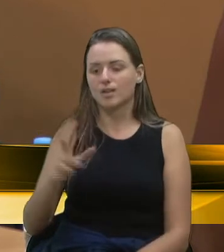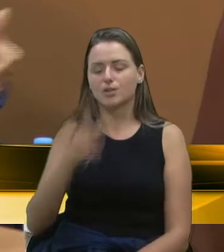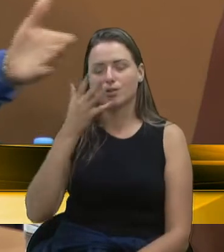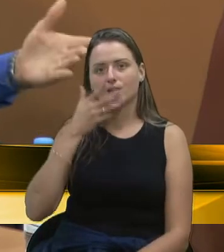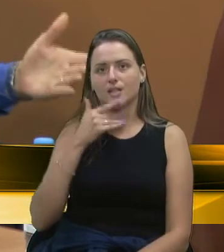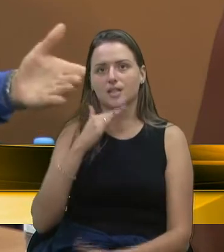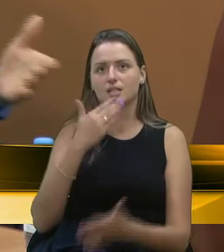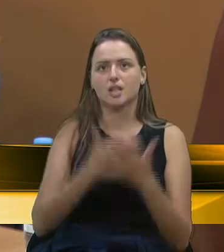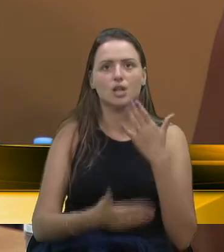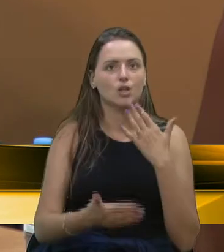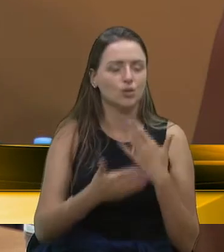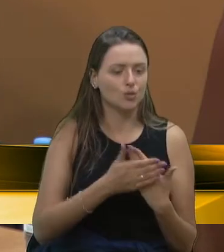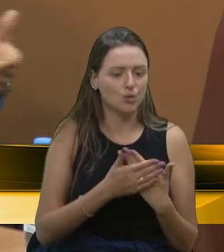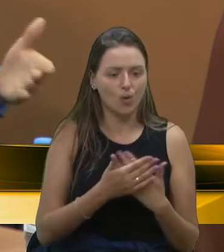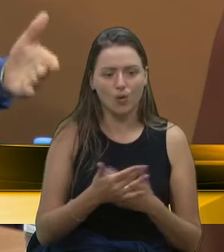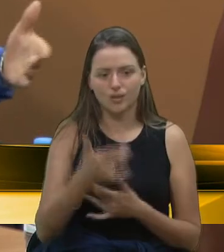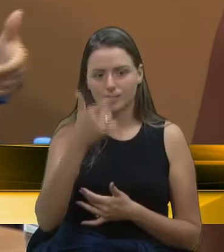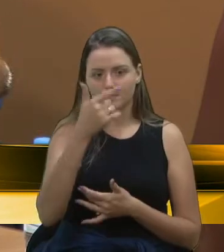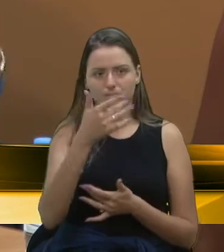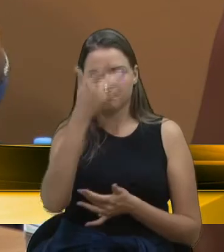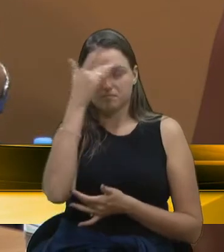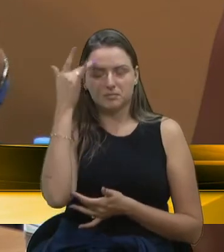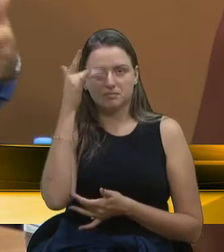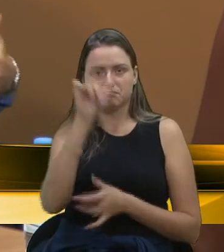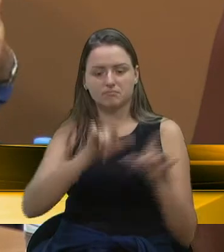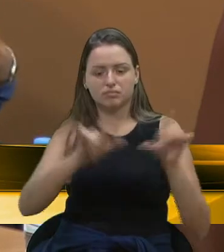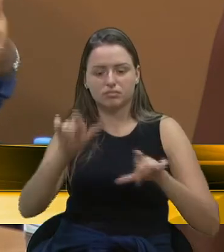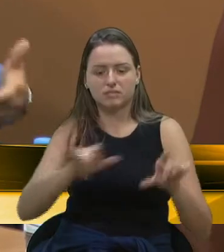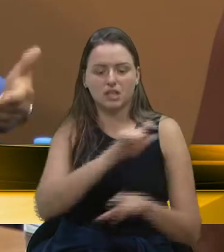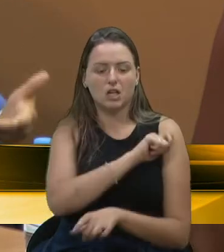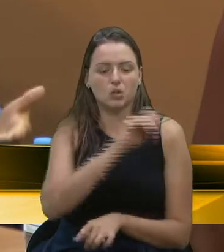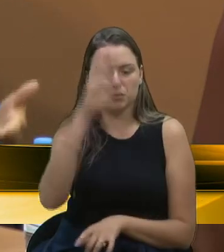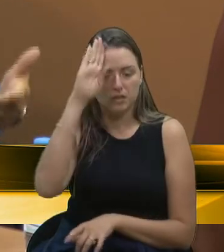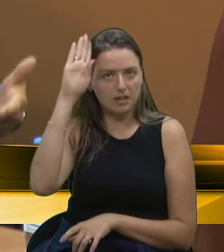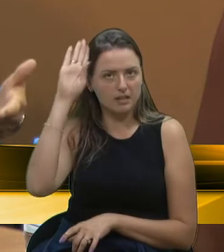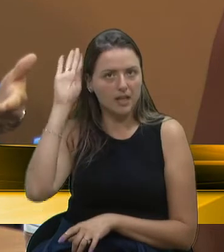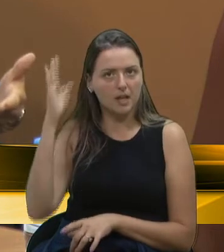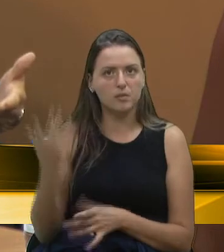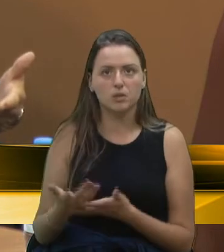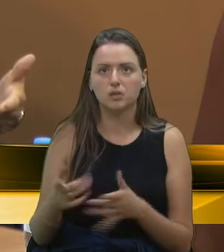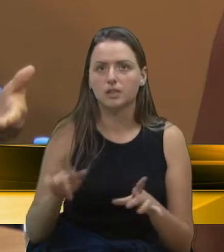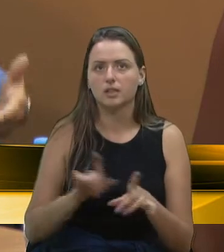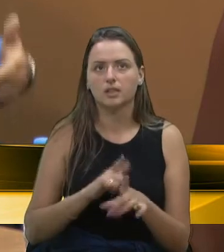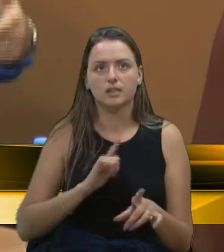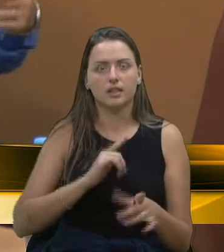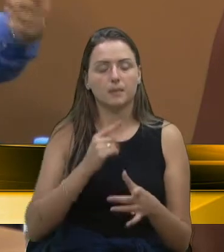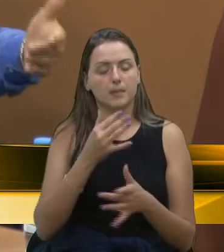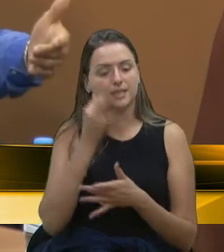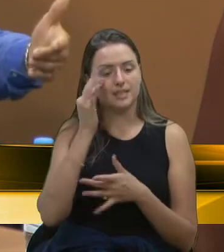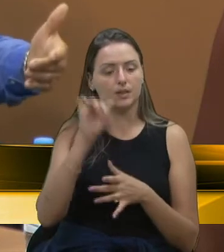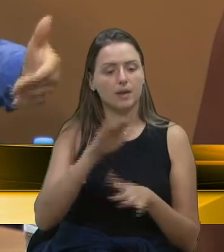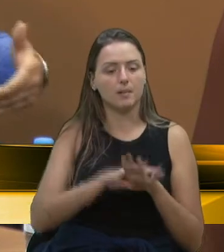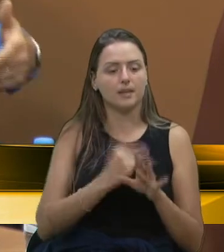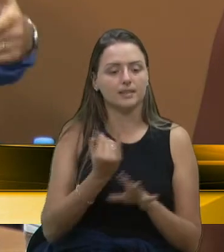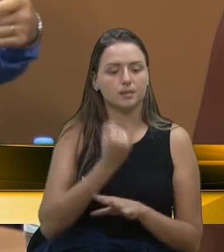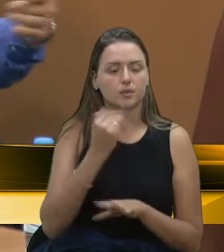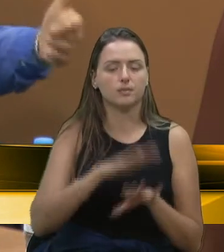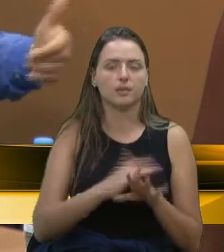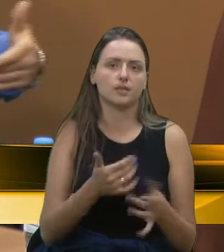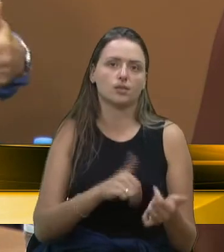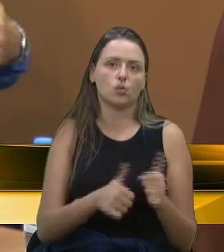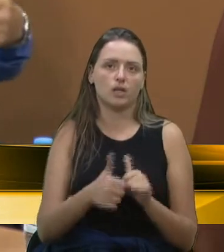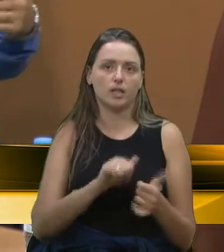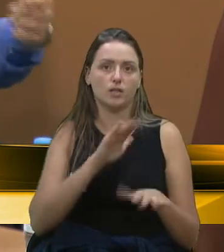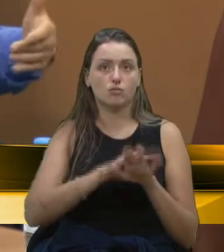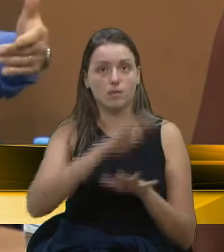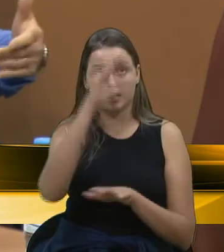população, universitários têm dificuldade, as aulas presenciais são muito mais importantes e qualificativas. E o outro aspecto, que as